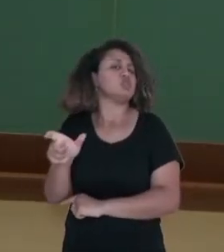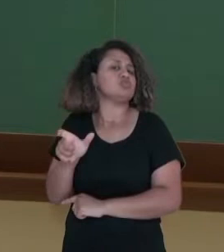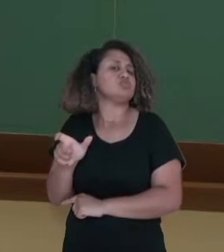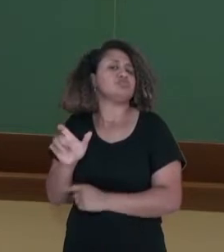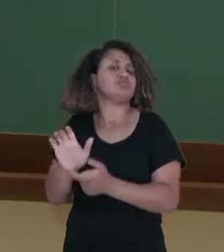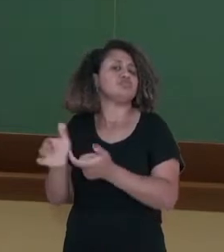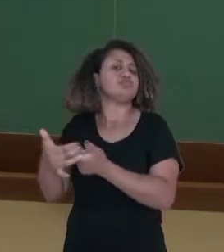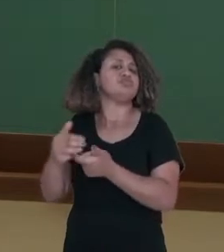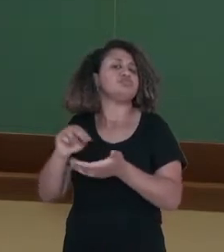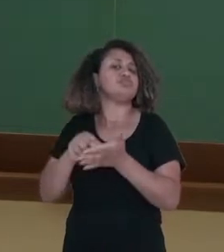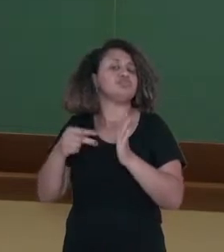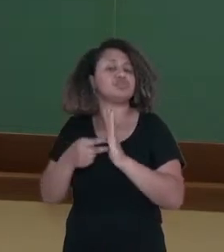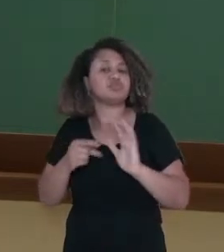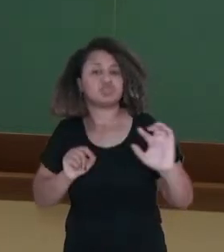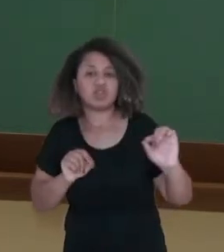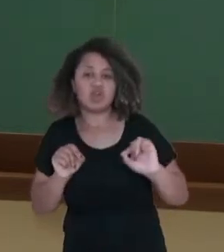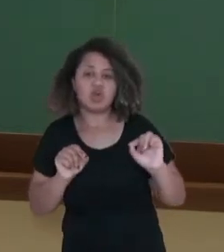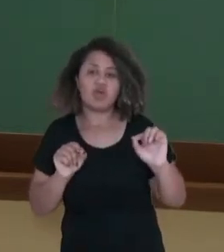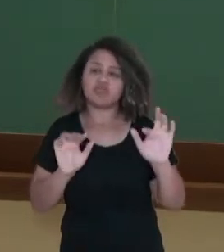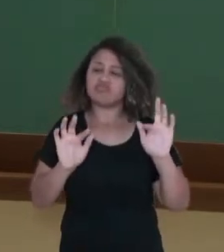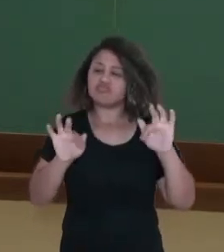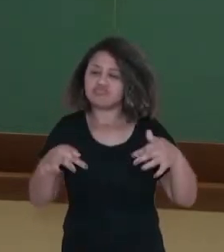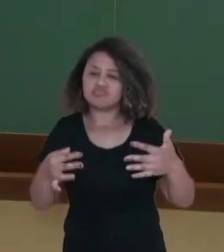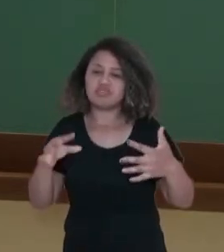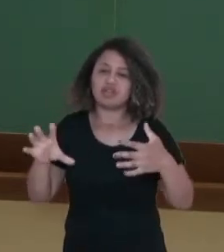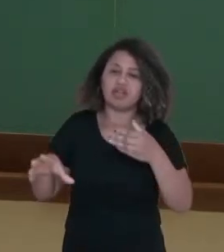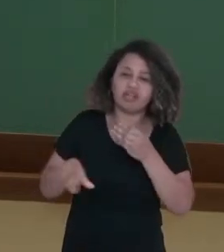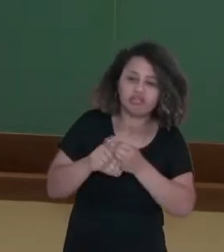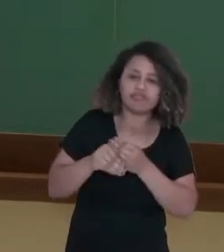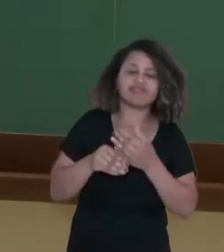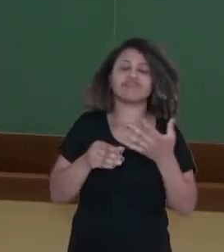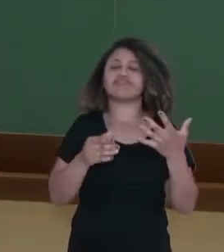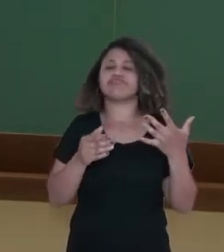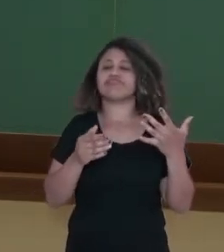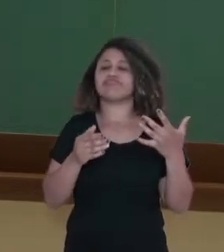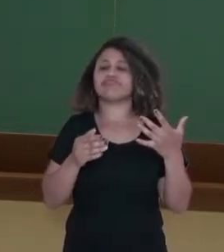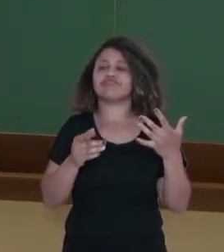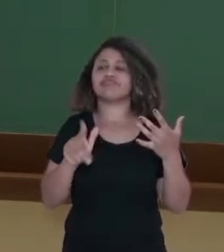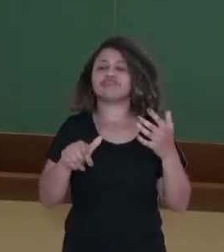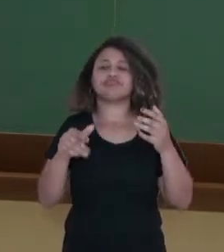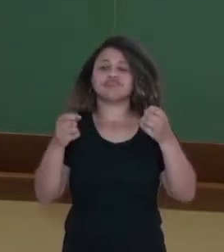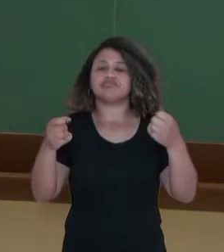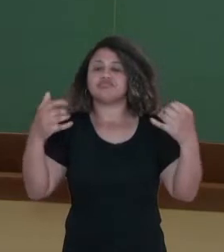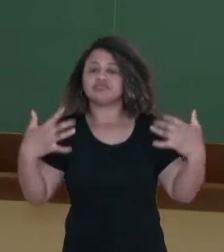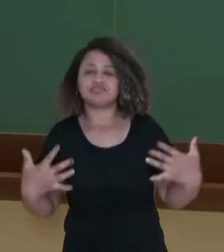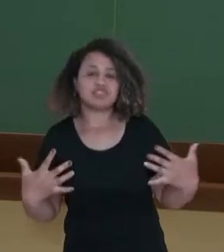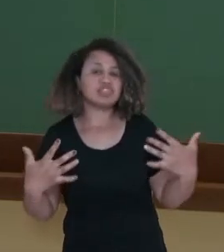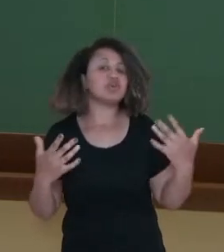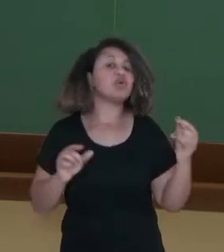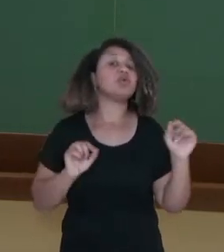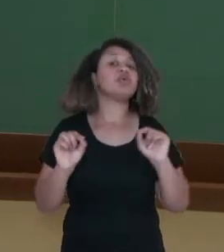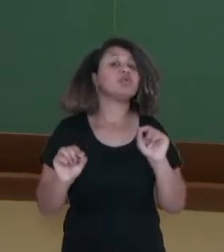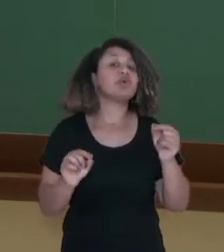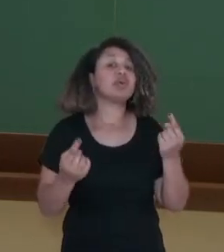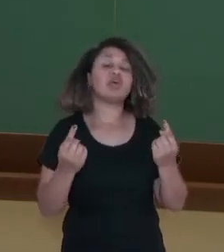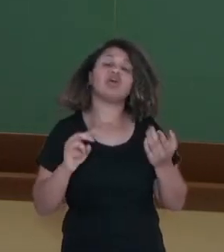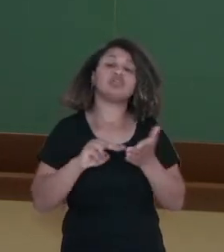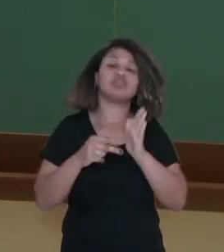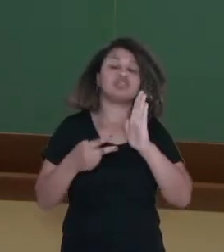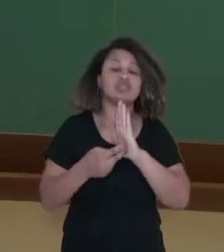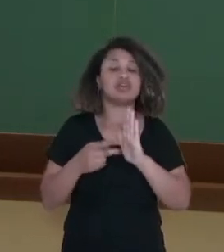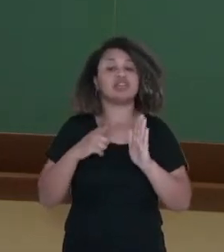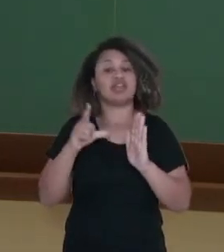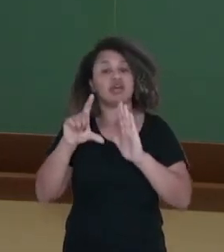acha que ela tem um sentido de conclusão, de adição, um efeito de explicação? Qual é o sentido dela